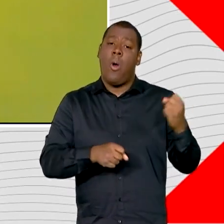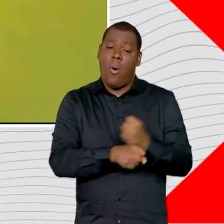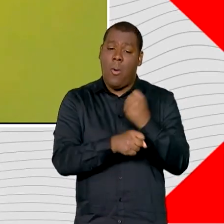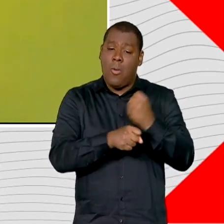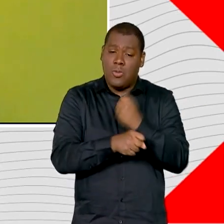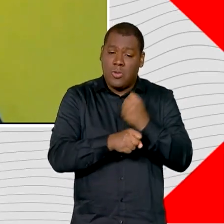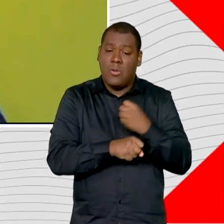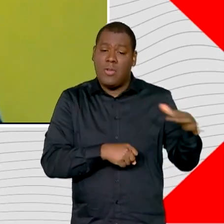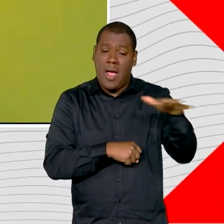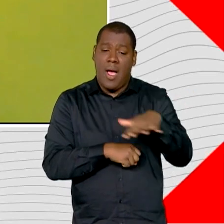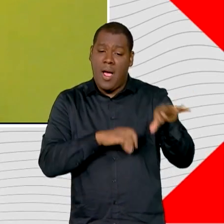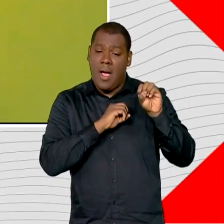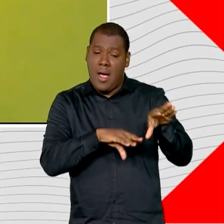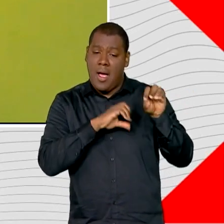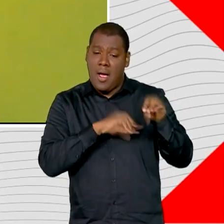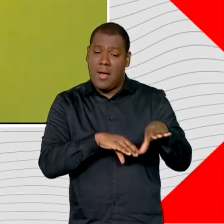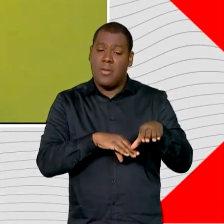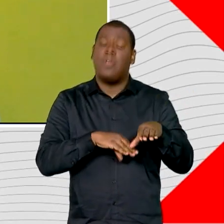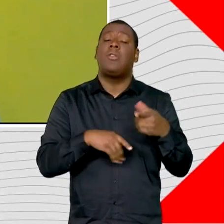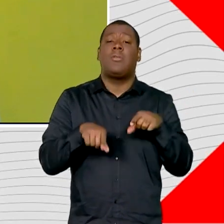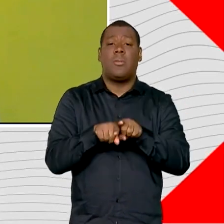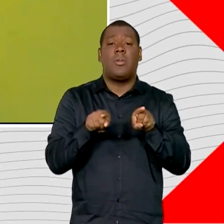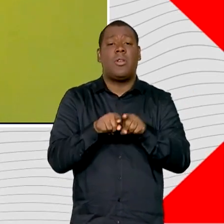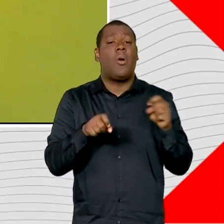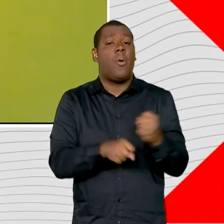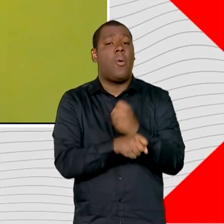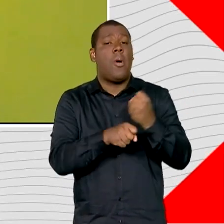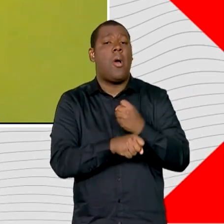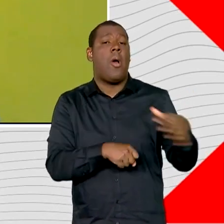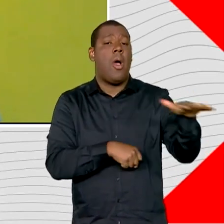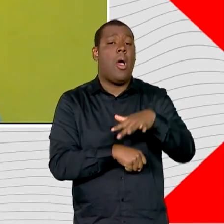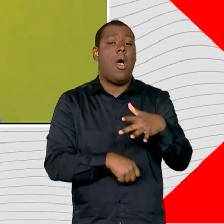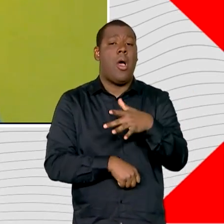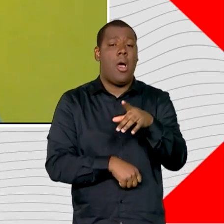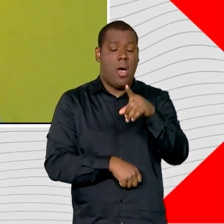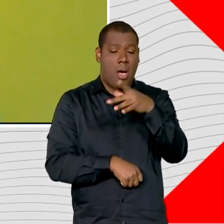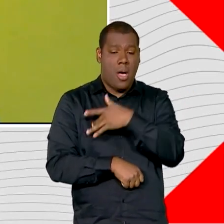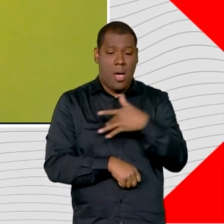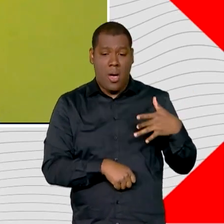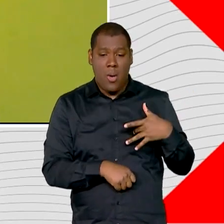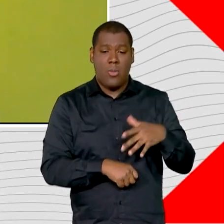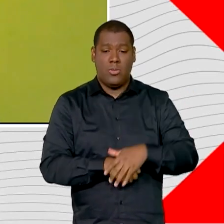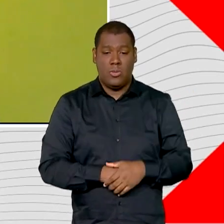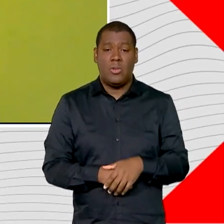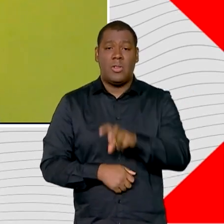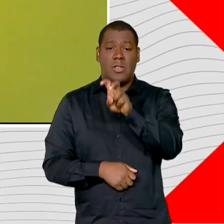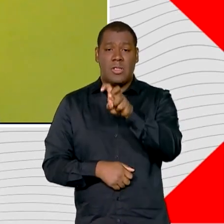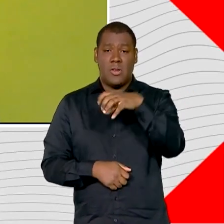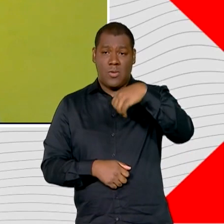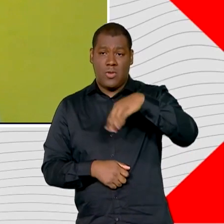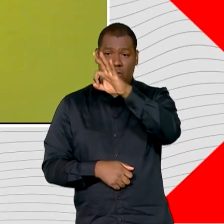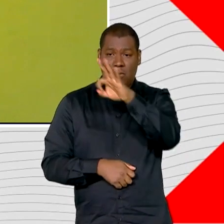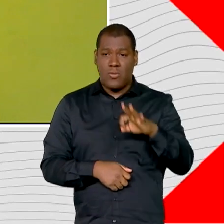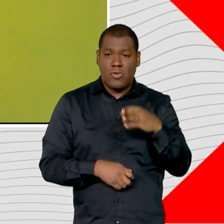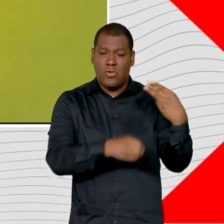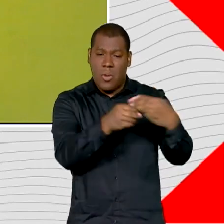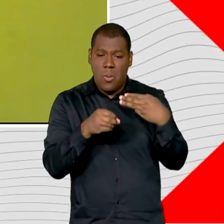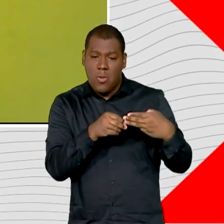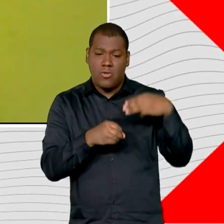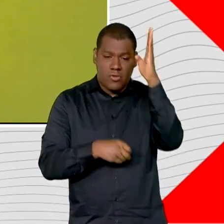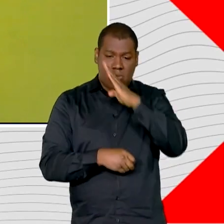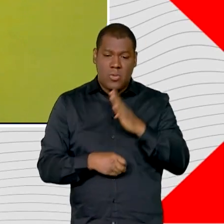e saúde. A minha pergunta é com relação ao critério. São 59% dos municípios brasileiros que vão